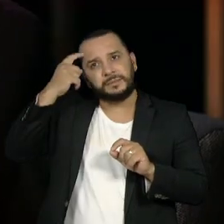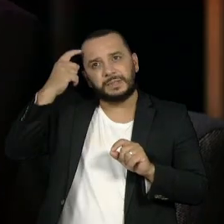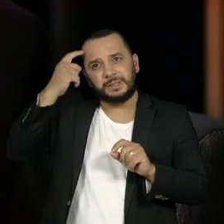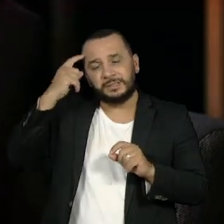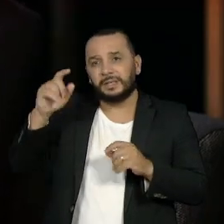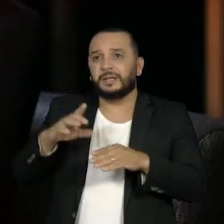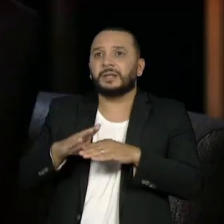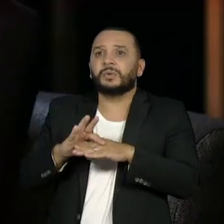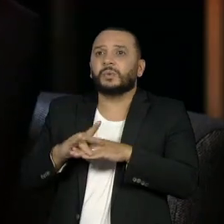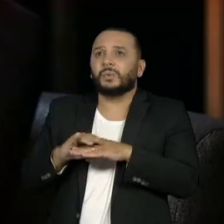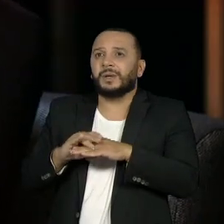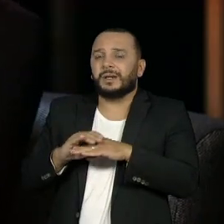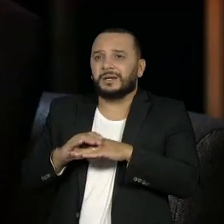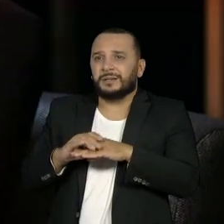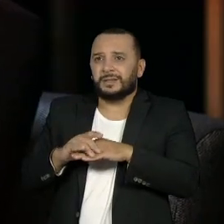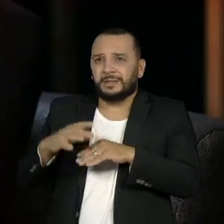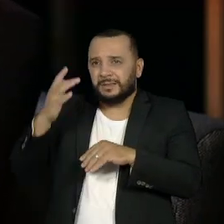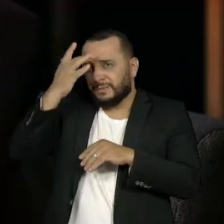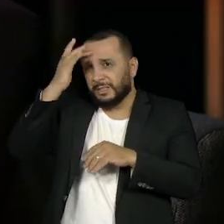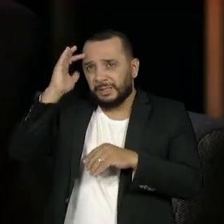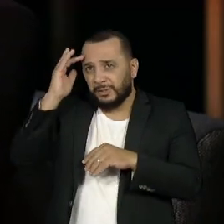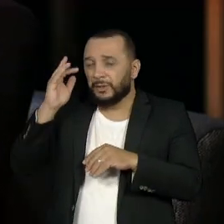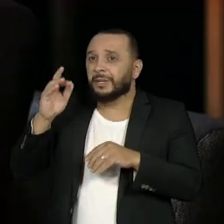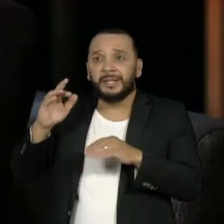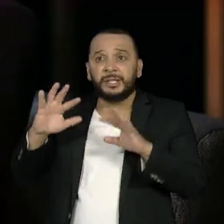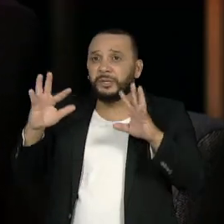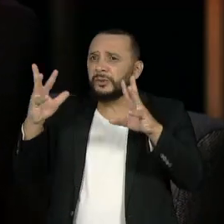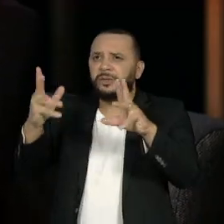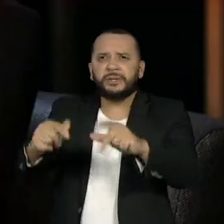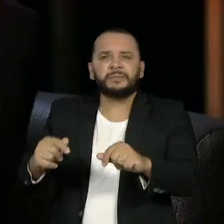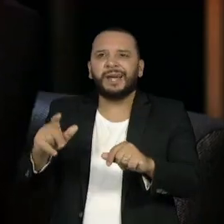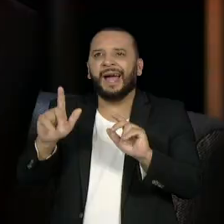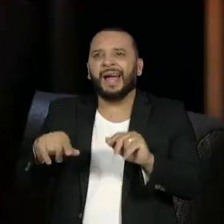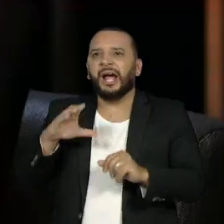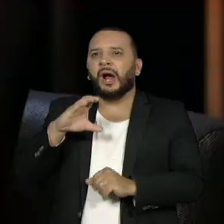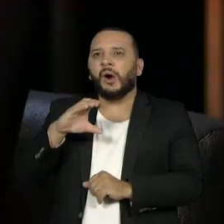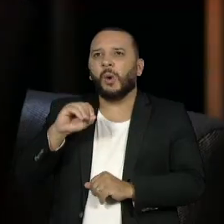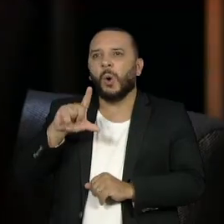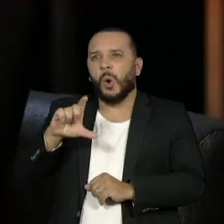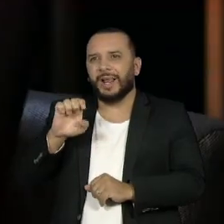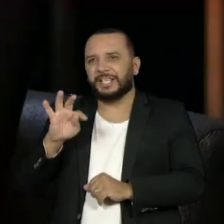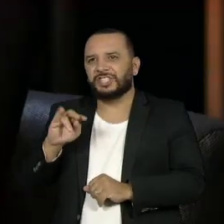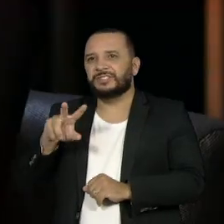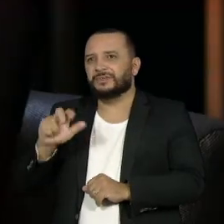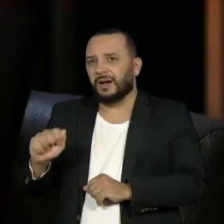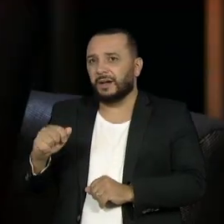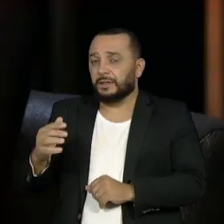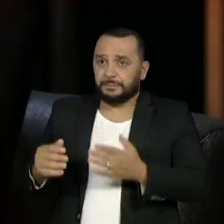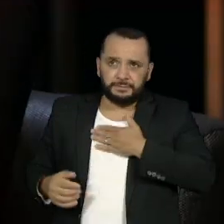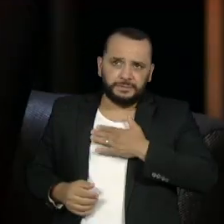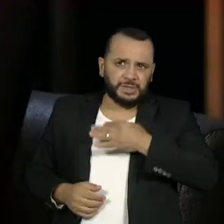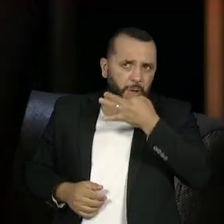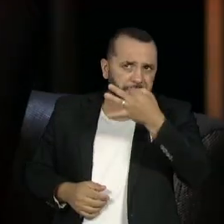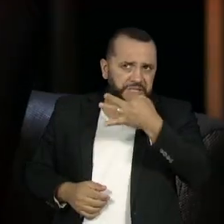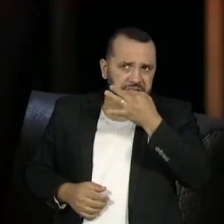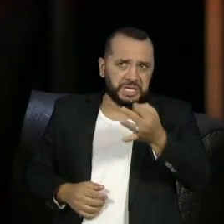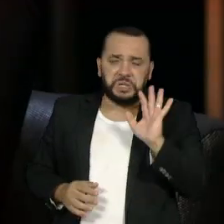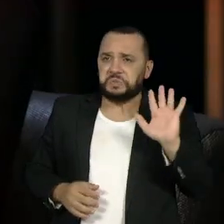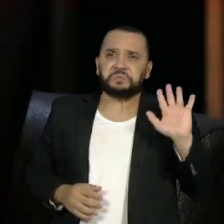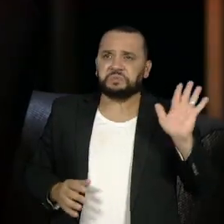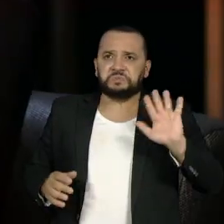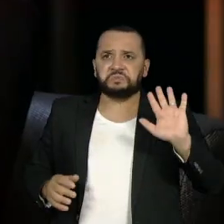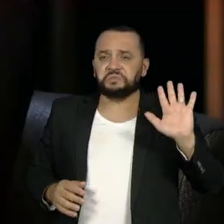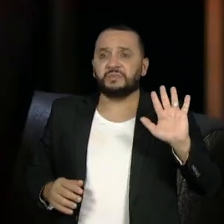doença coletiva ela tem a ver com a coletividade portanto não importa o que eu acho eu li li